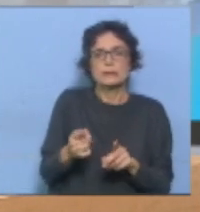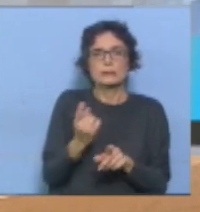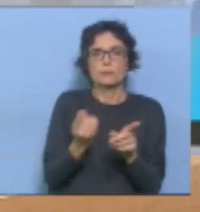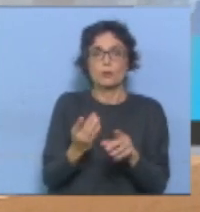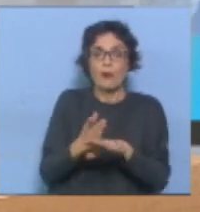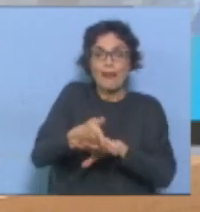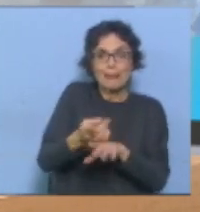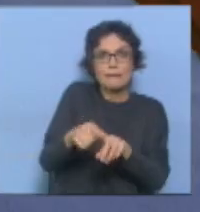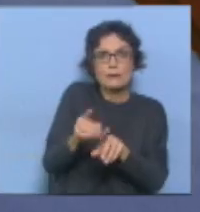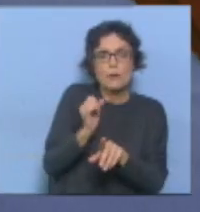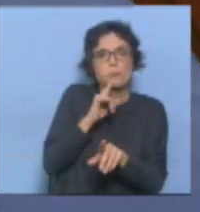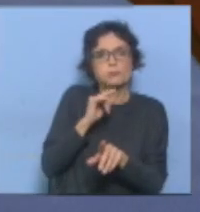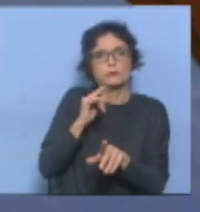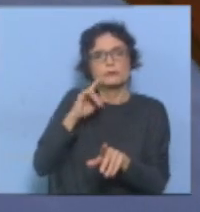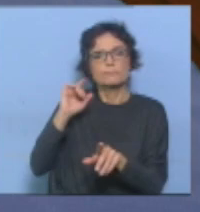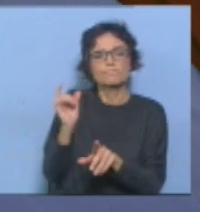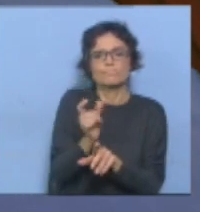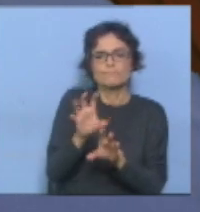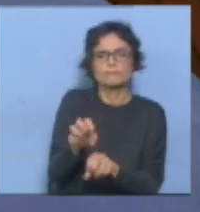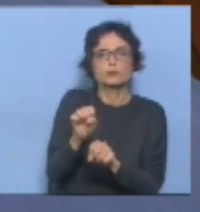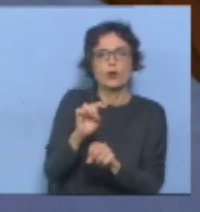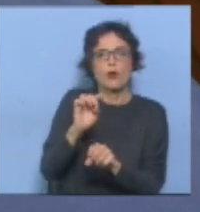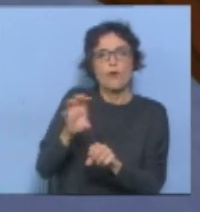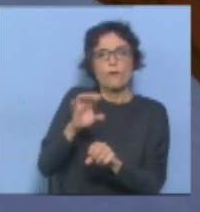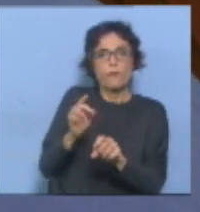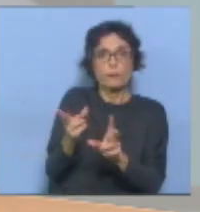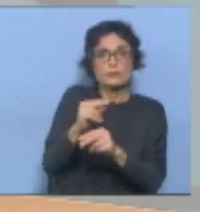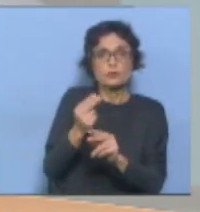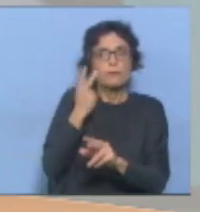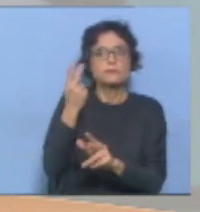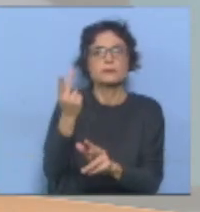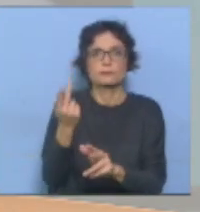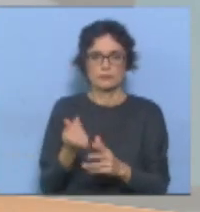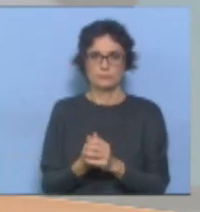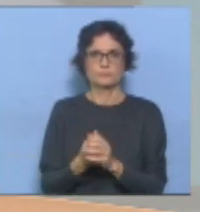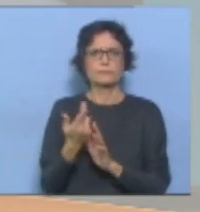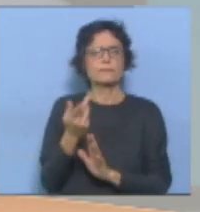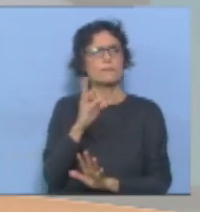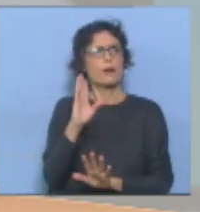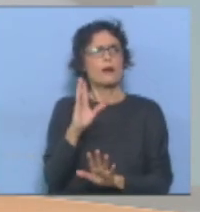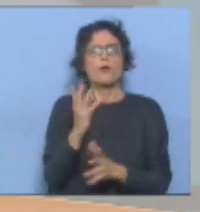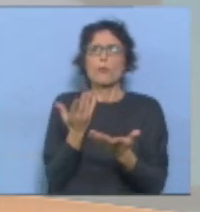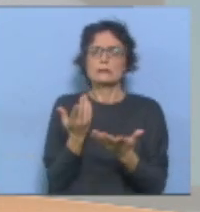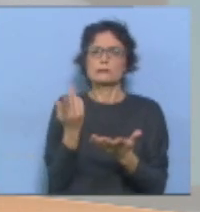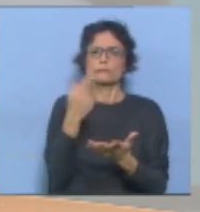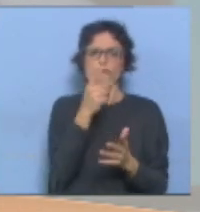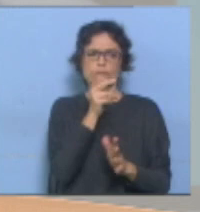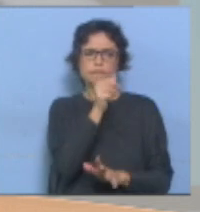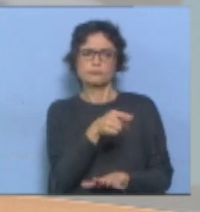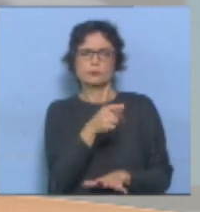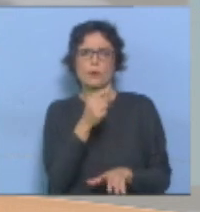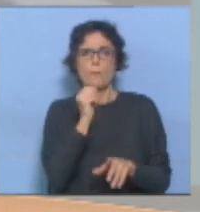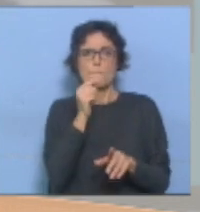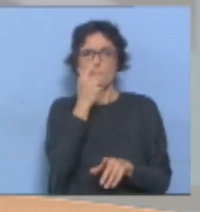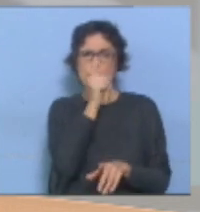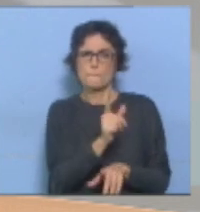viver e de ser humanos. E quando temos diante de nós, ou quando estamos com uma pessoa com deficiência, é essa força da diferença que temos